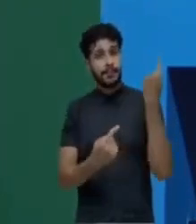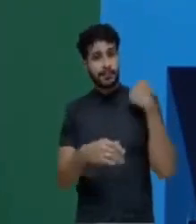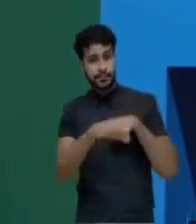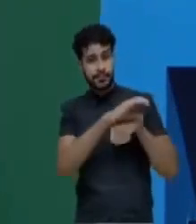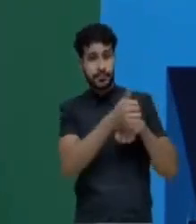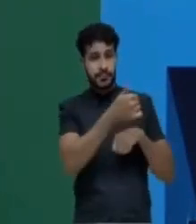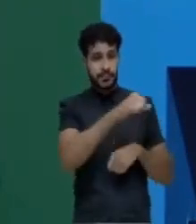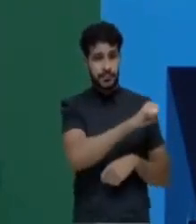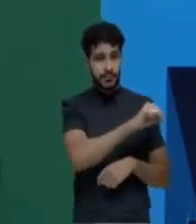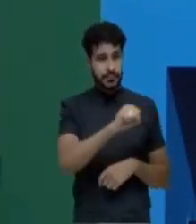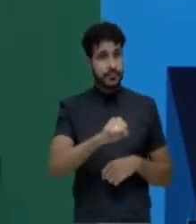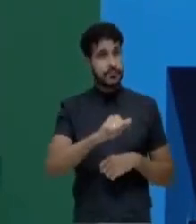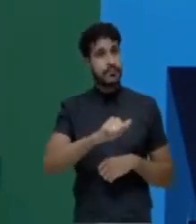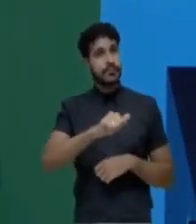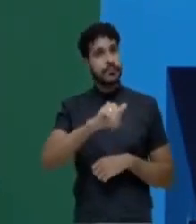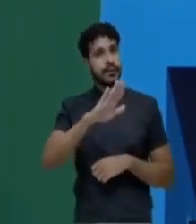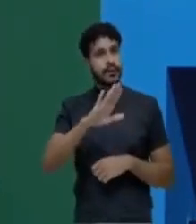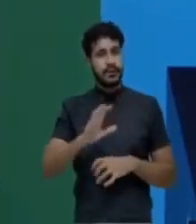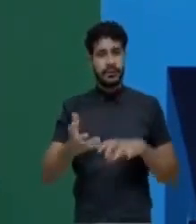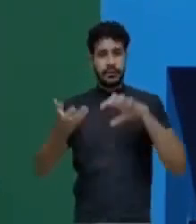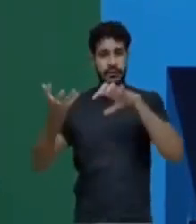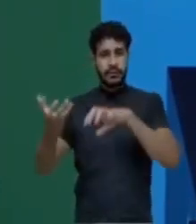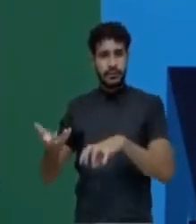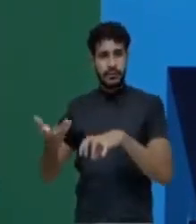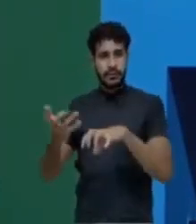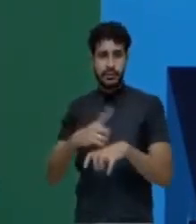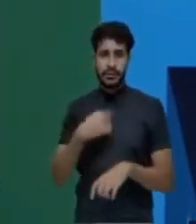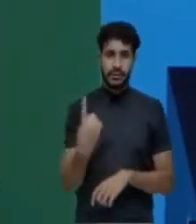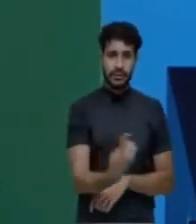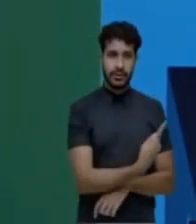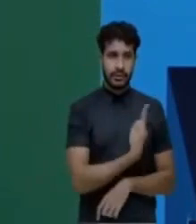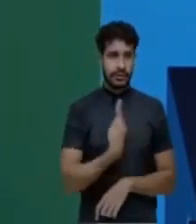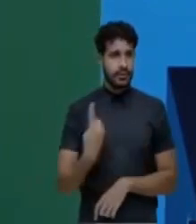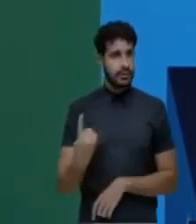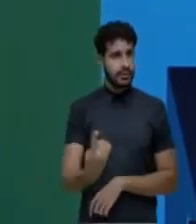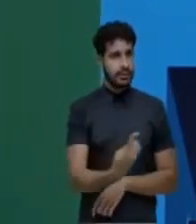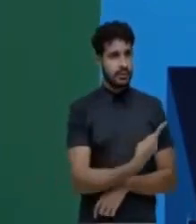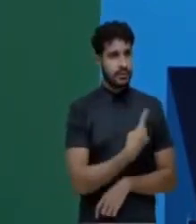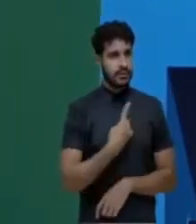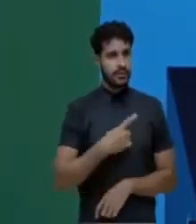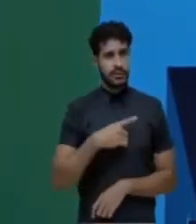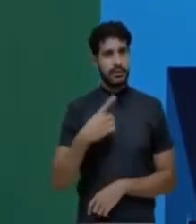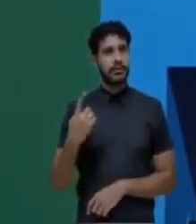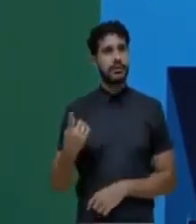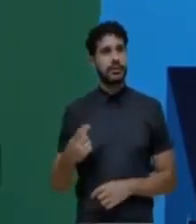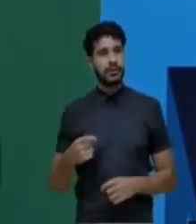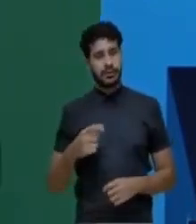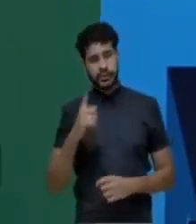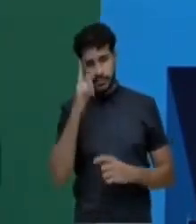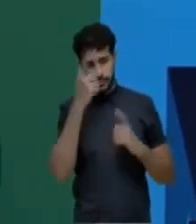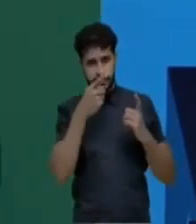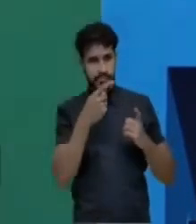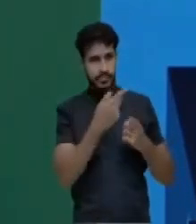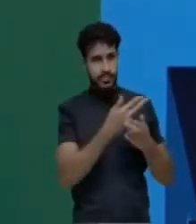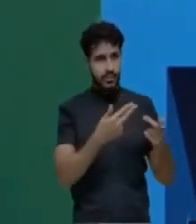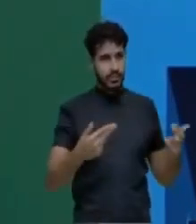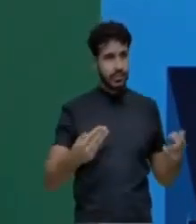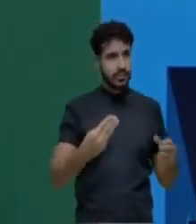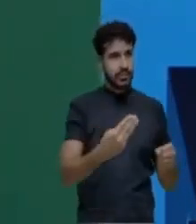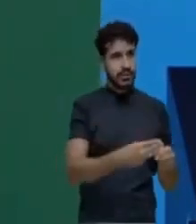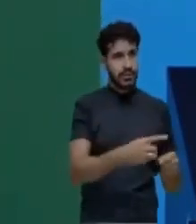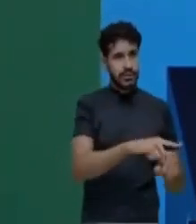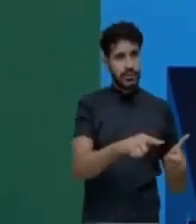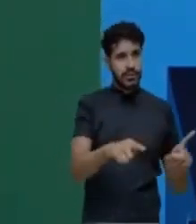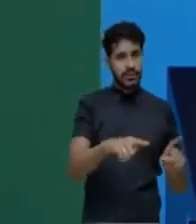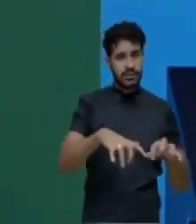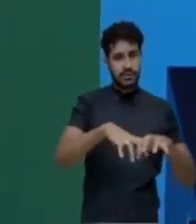88, cada vez mais, o Congresso Nacional e nós repassamos atribuições para os municípios e não desconcentramos